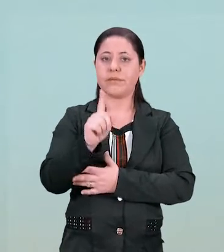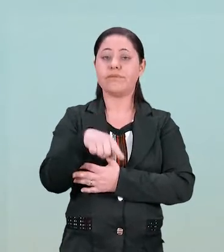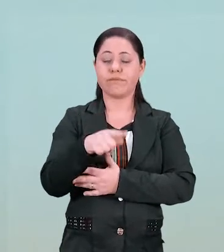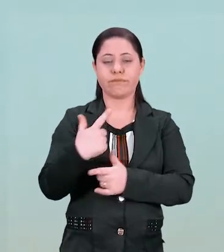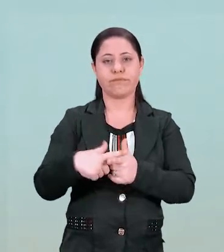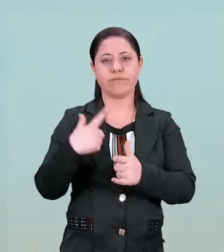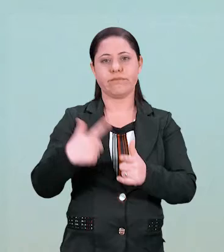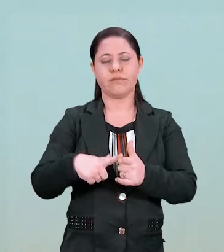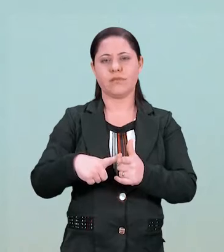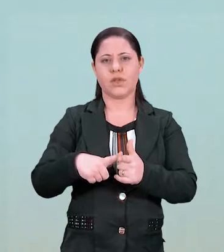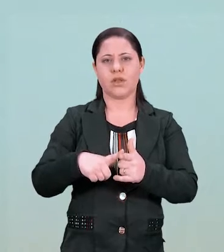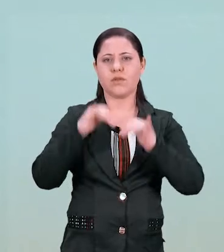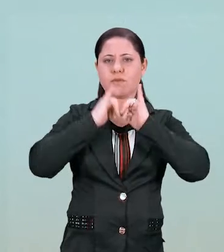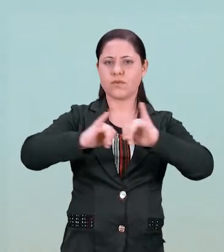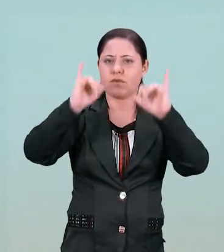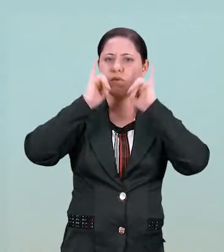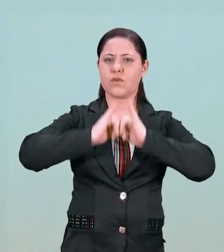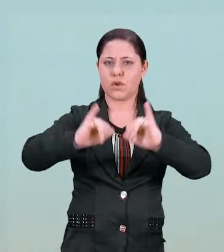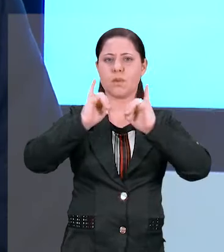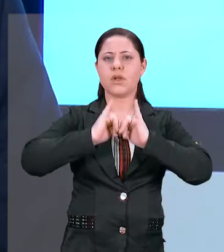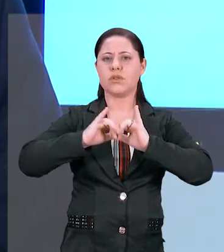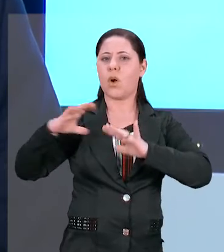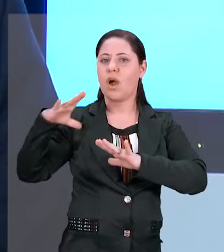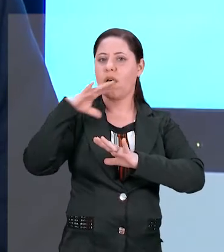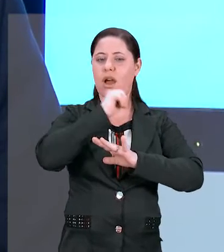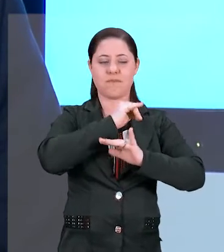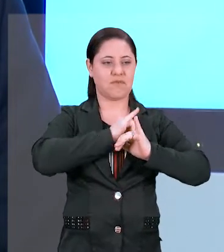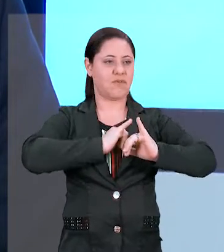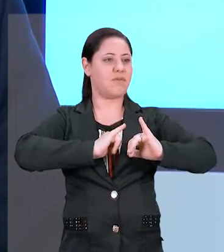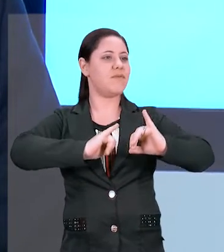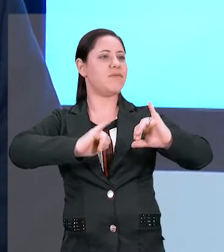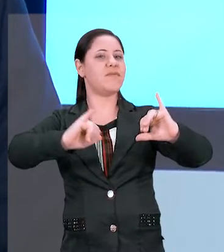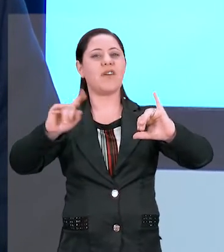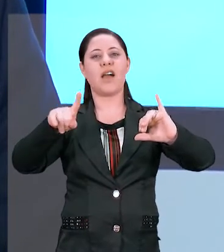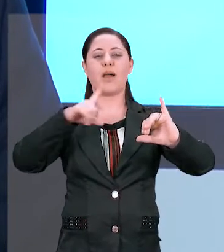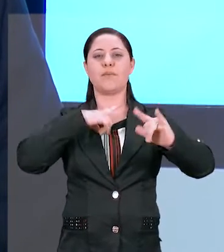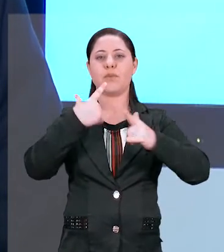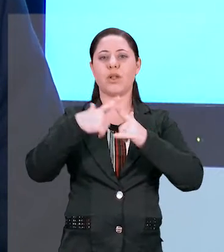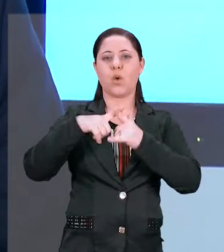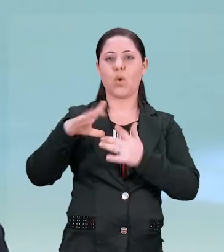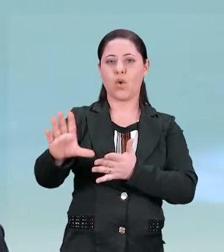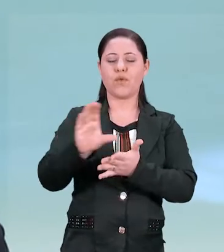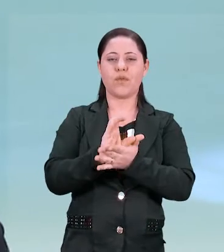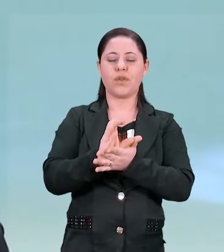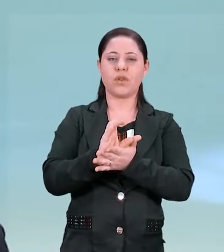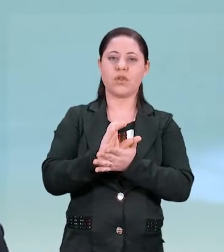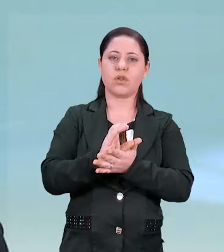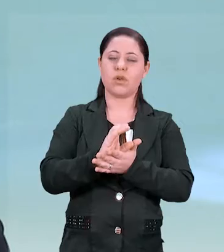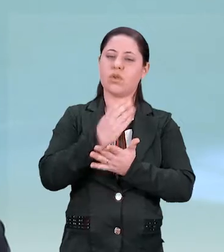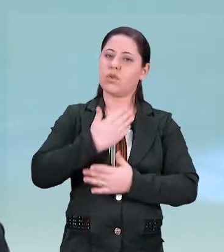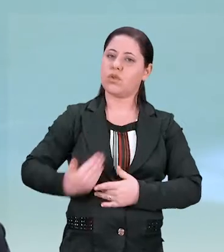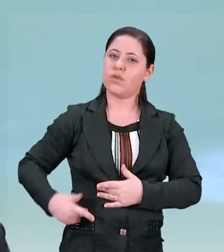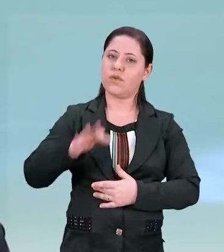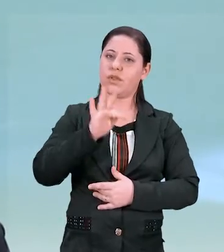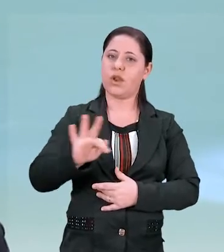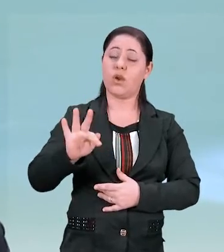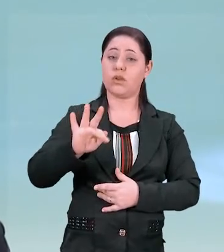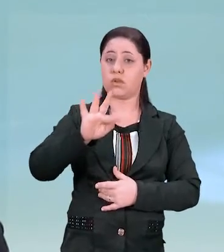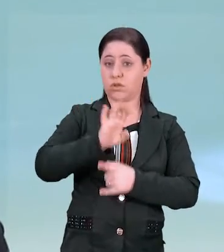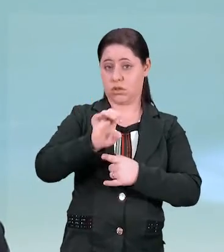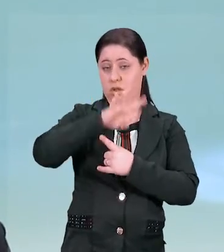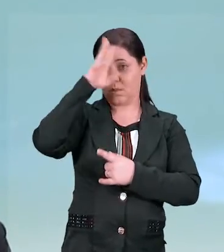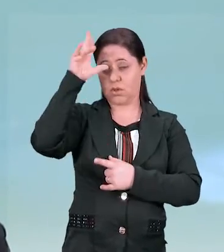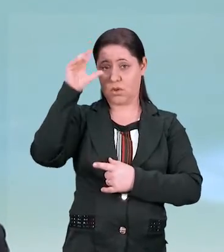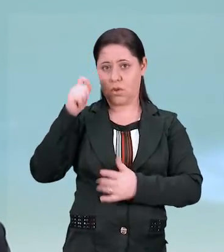a informação passada imediatamente pelo secretário, pelo contingenciamento de recursos do governo federal, é que Mato Grosso do Sul efetivamente